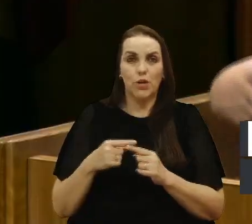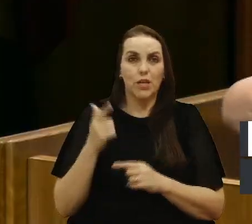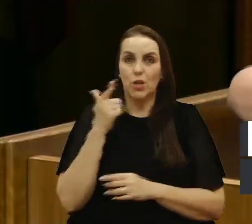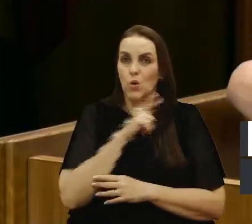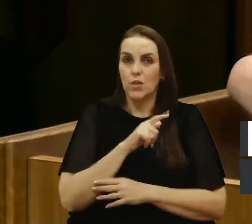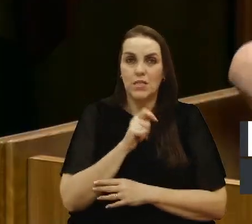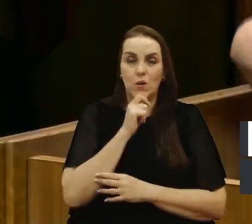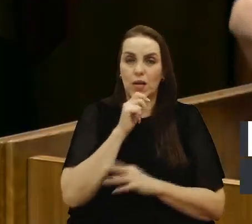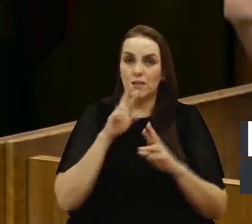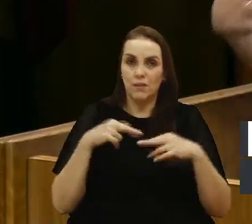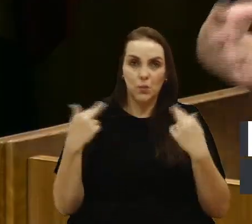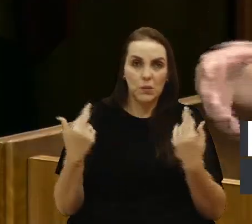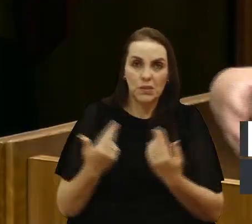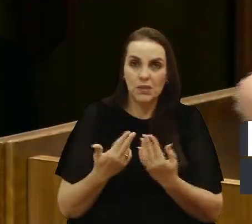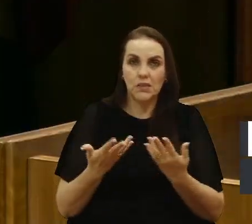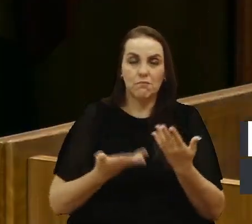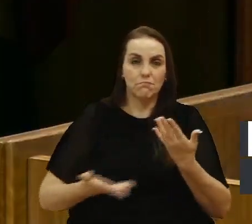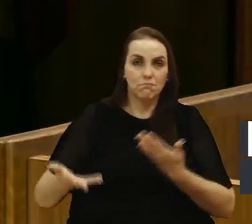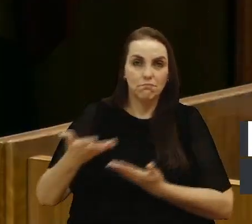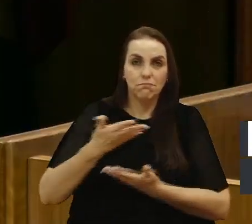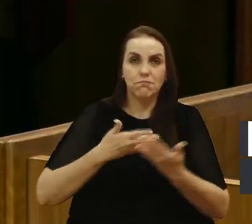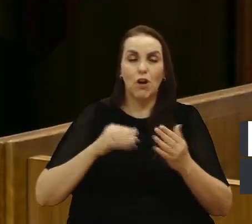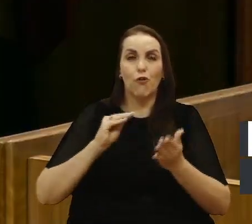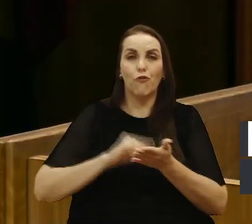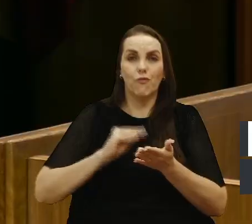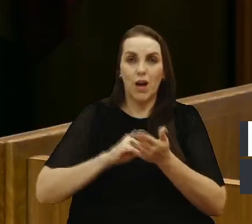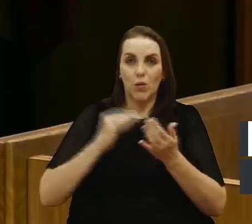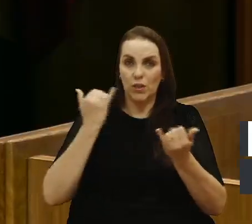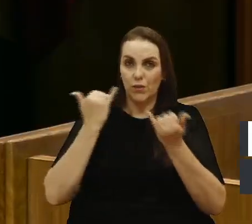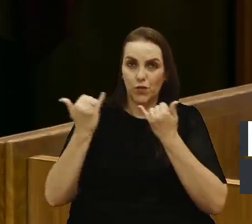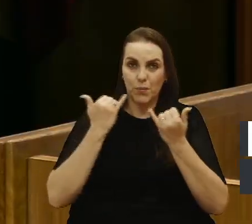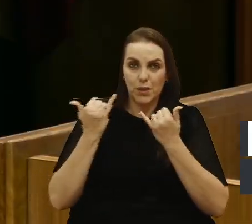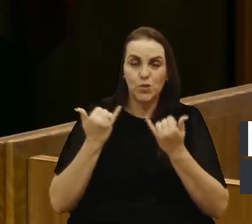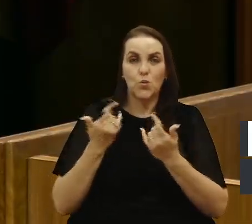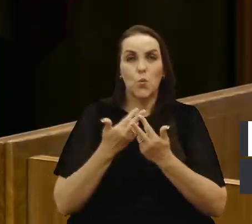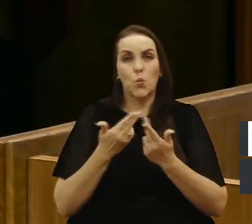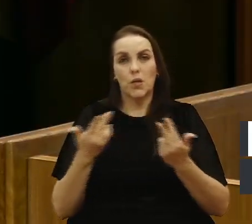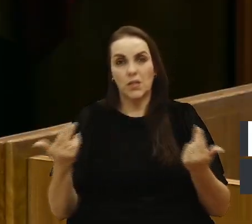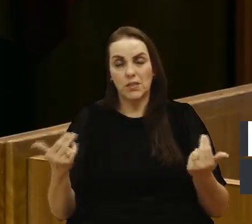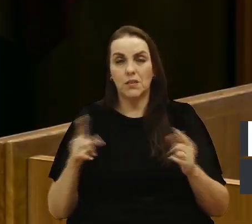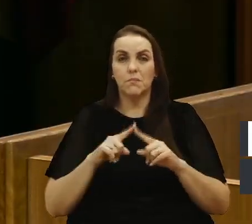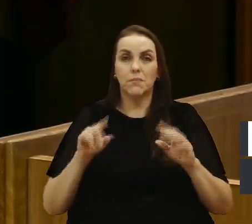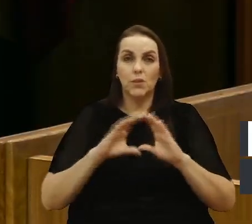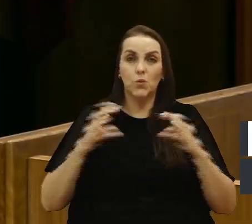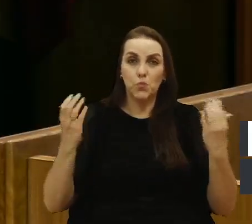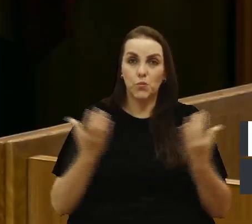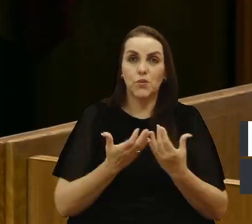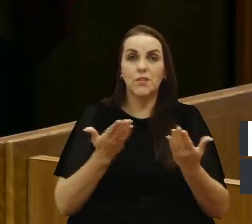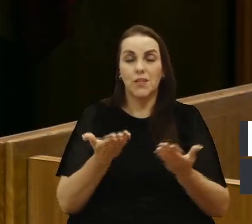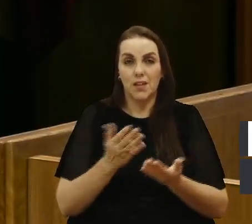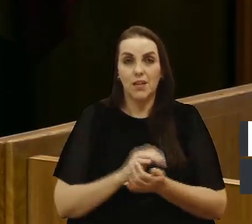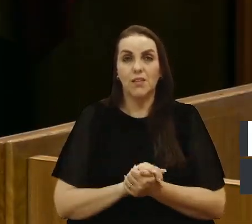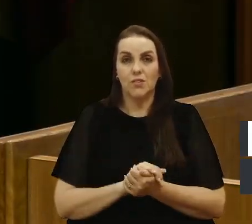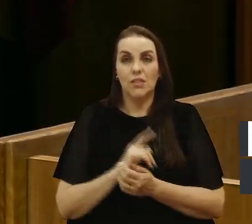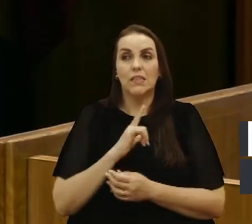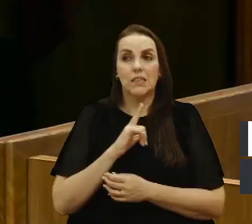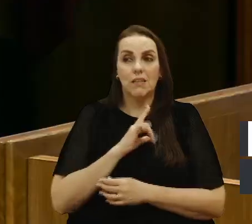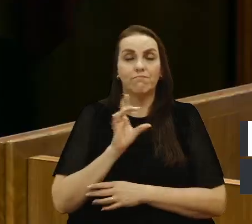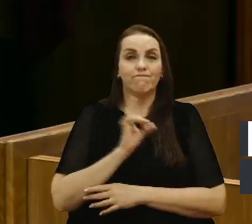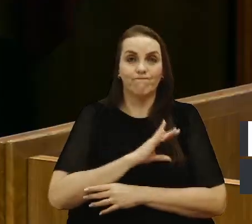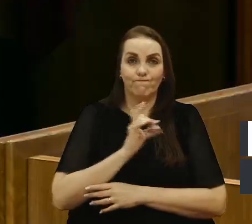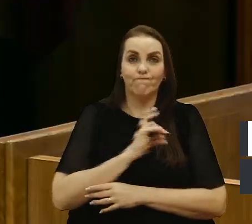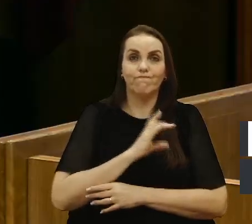ainda reunir, ou porque falta algumas informações, alguma coisa, mas a comunidade fica com muito